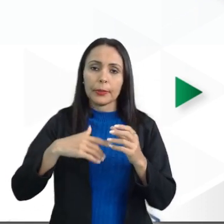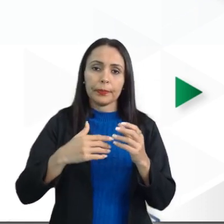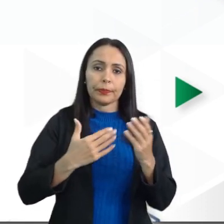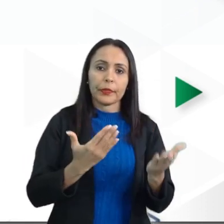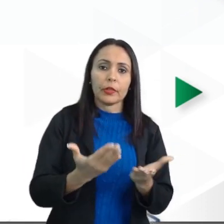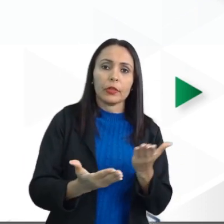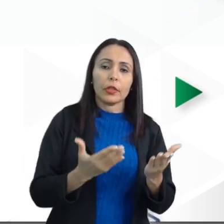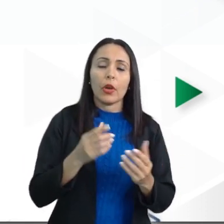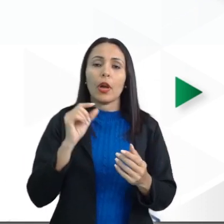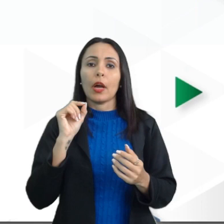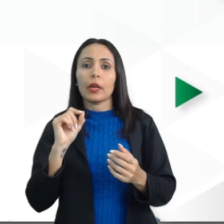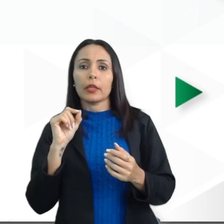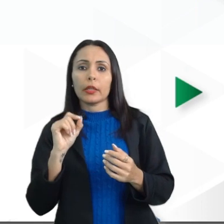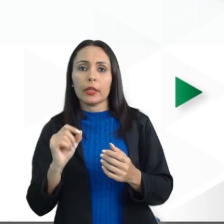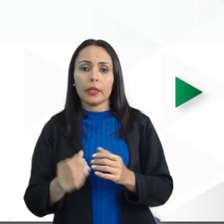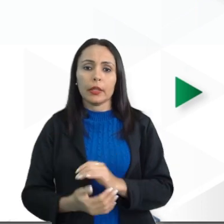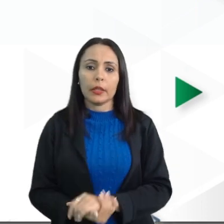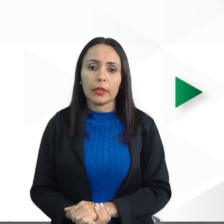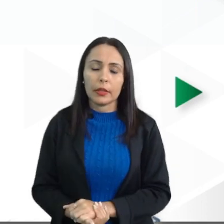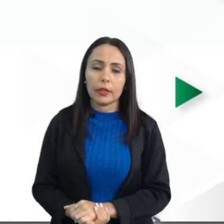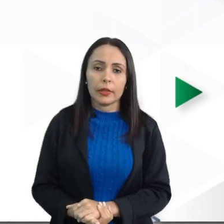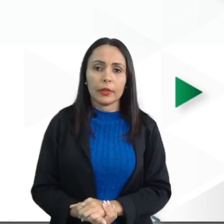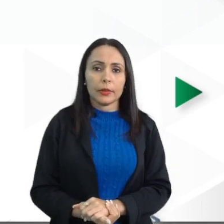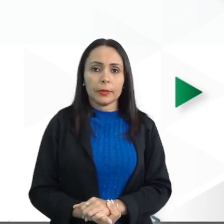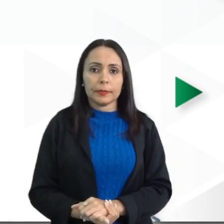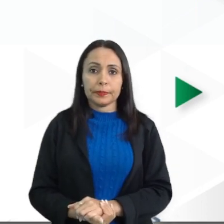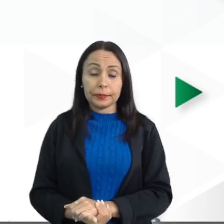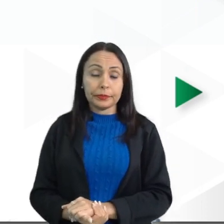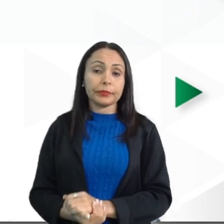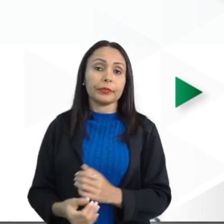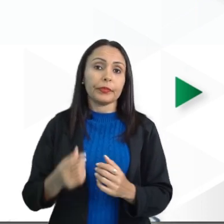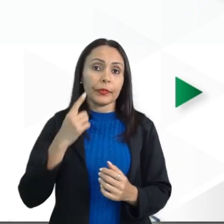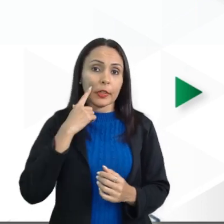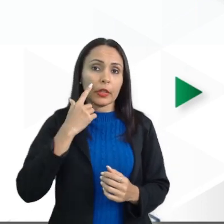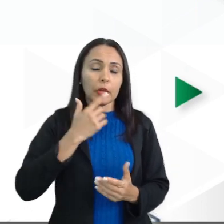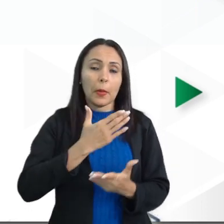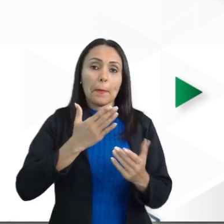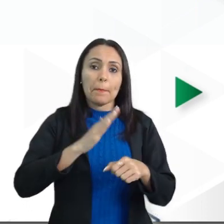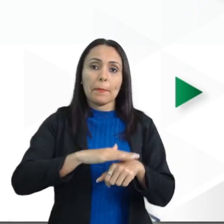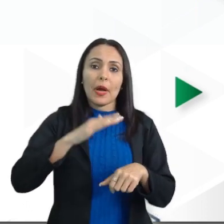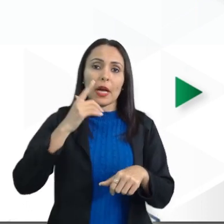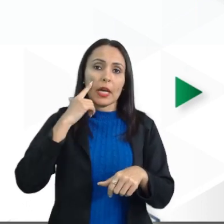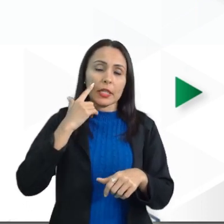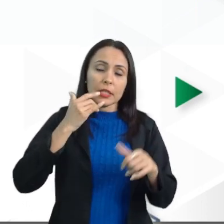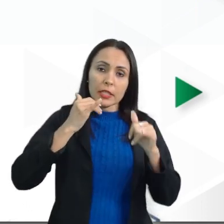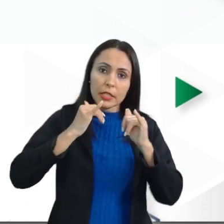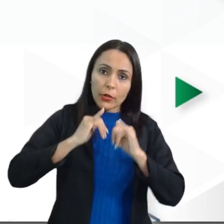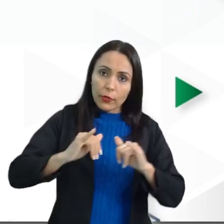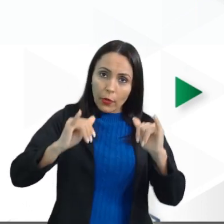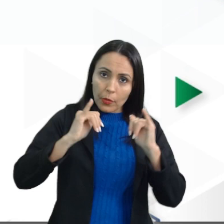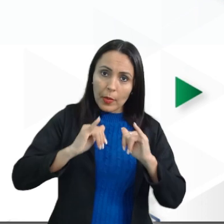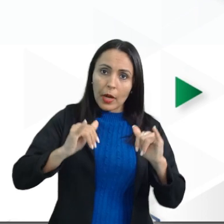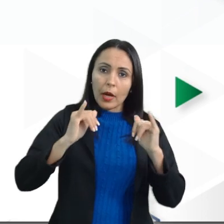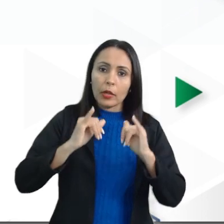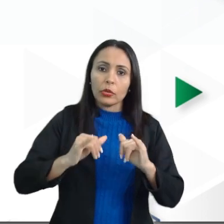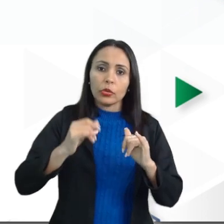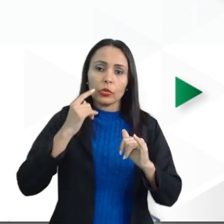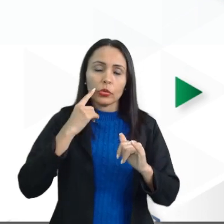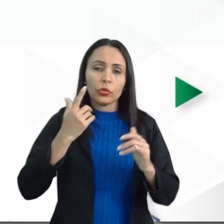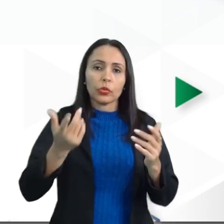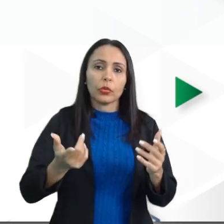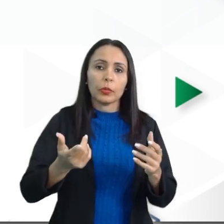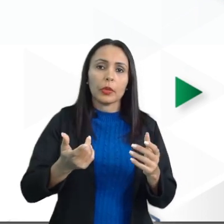a quê? Aos constrangimentos. O consumidor mais informado consome